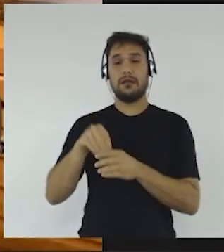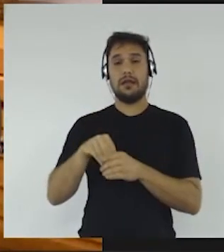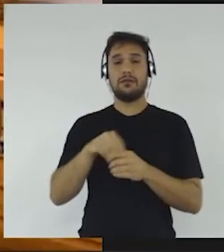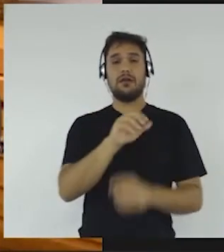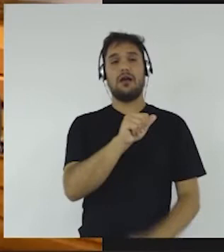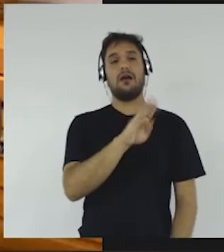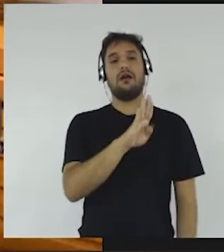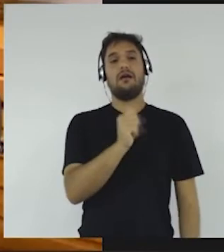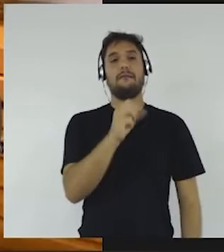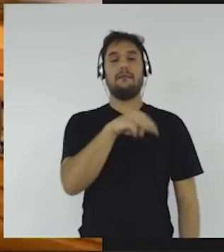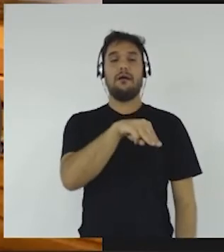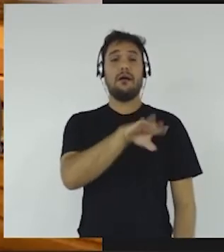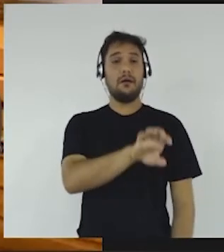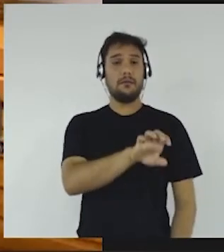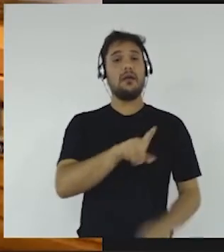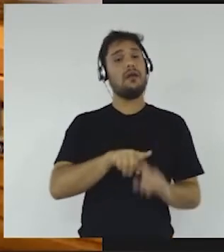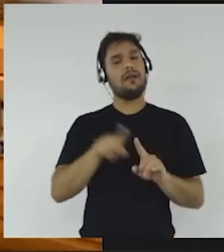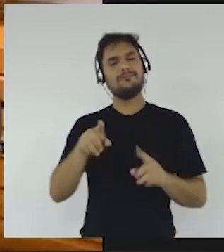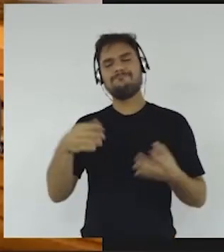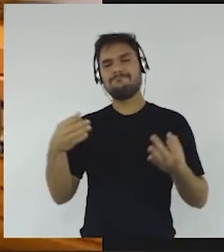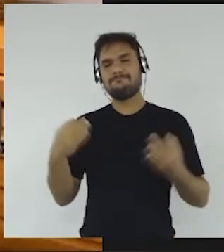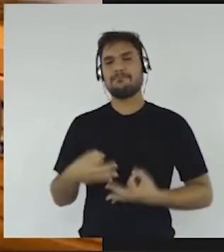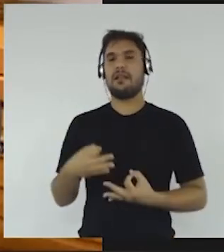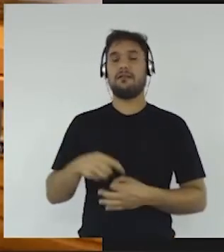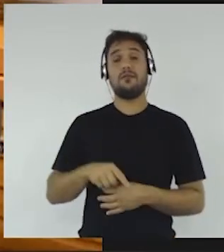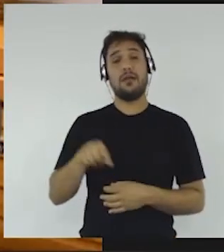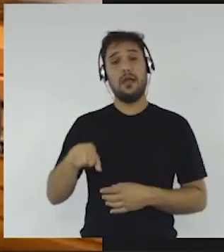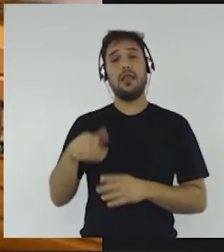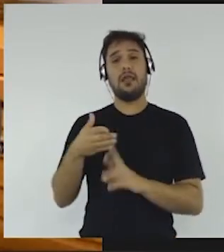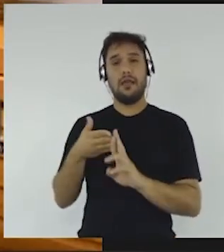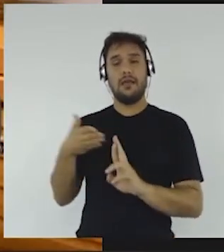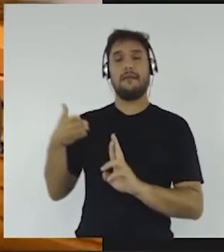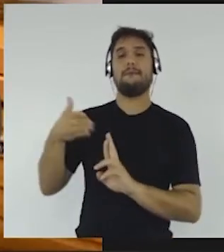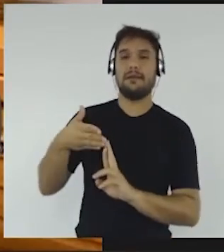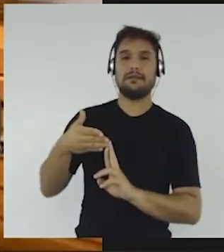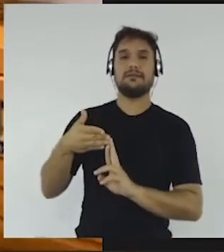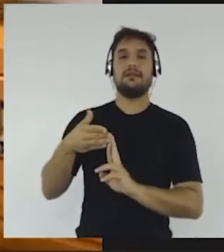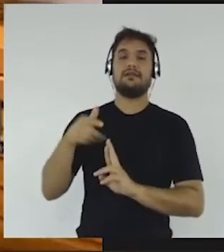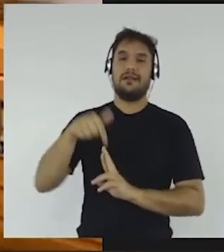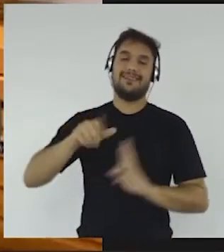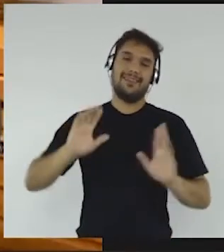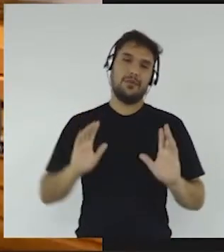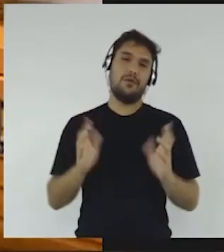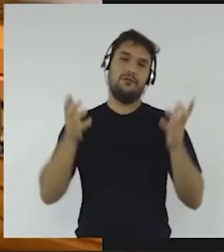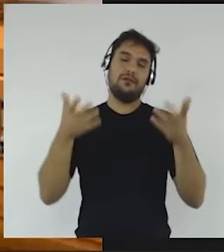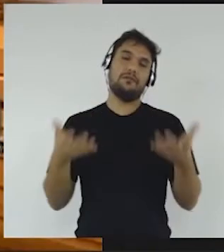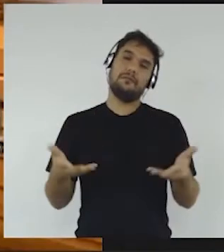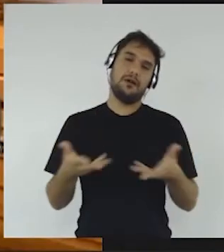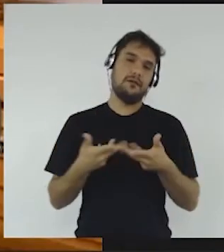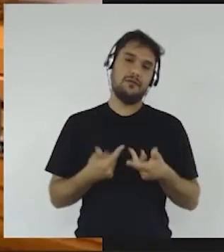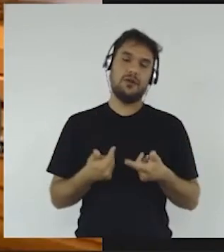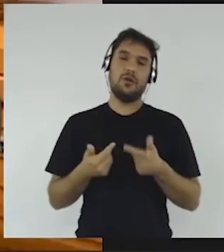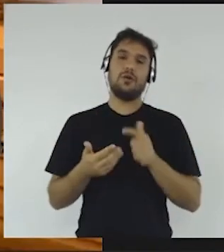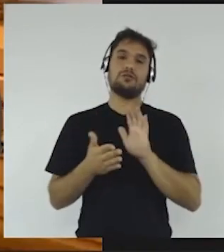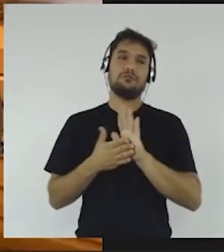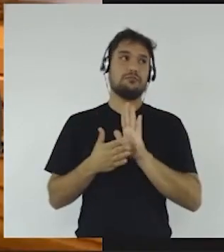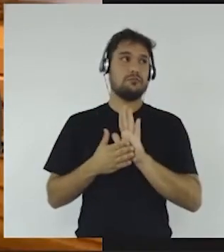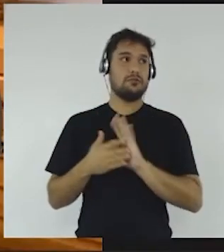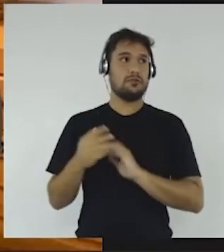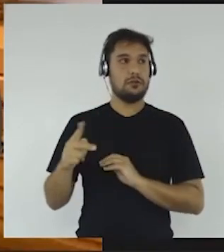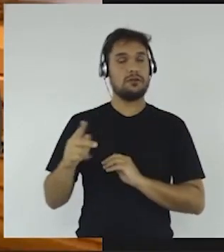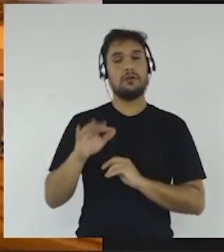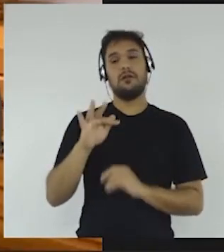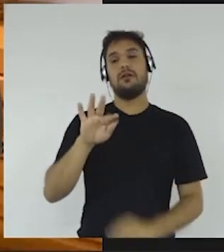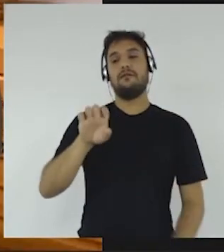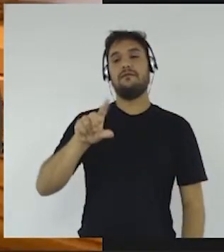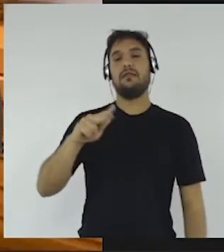ABAME e que, sem dúvida nenhuma, representa aqui, nesse nosso evento maravilhoso, proporcionado por